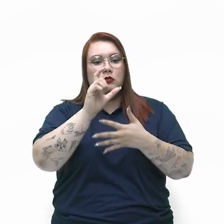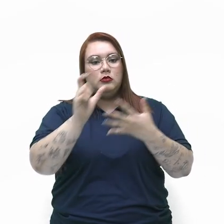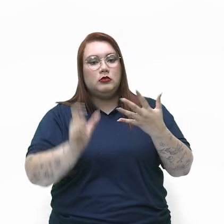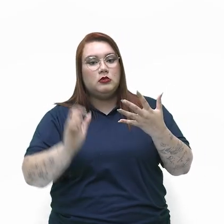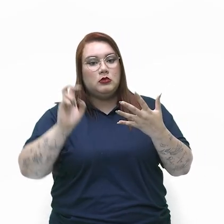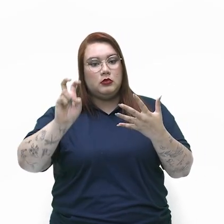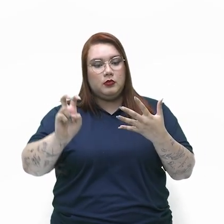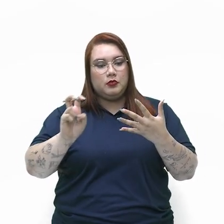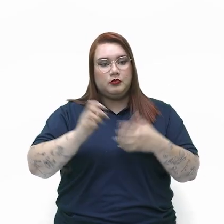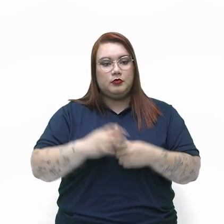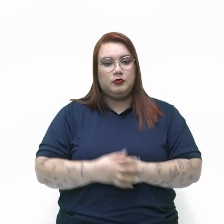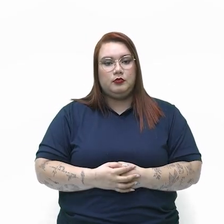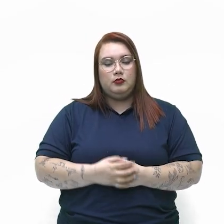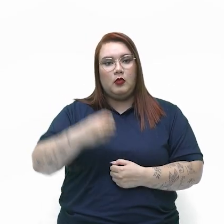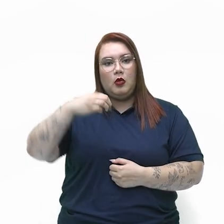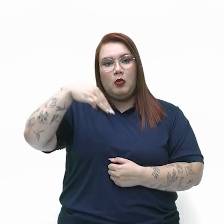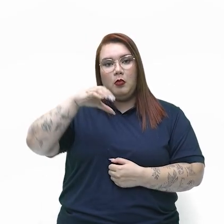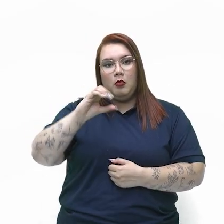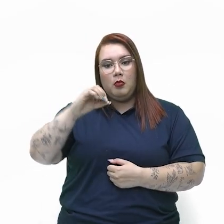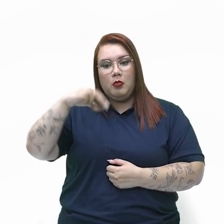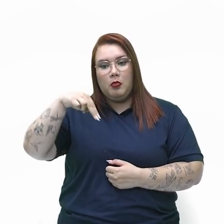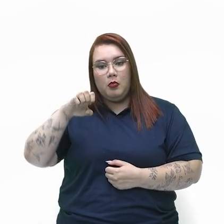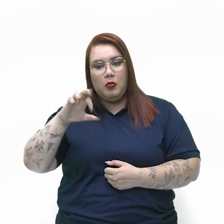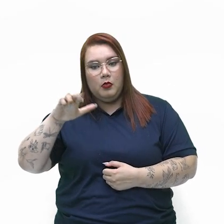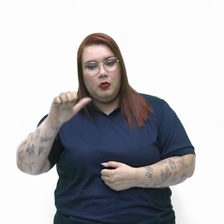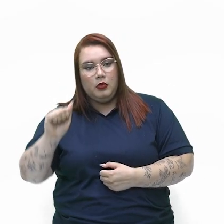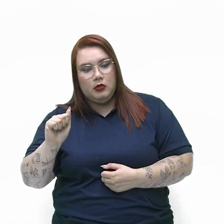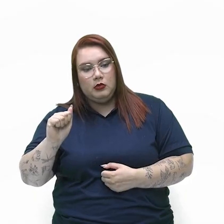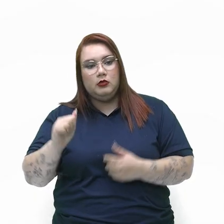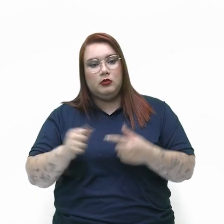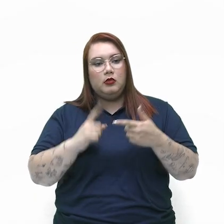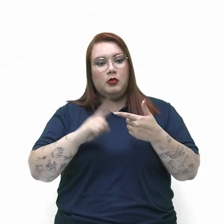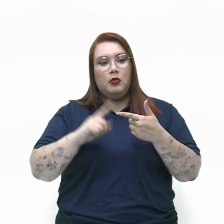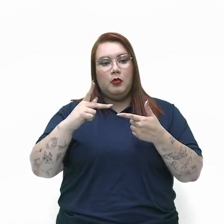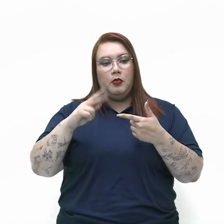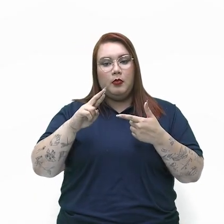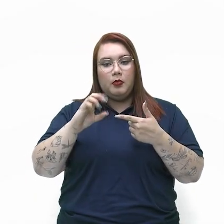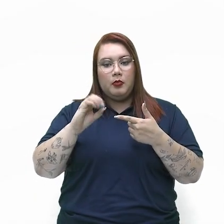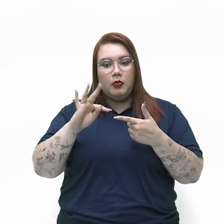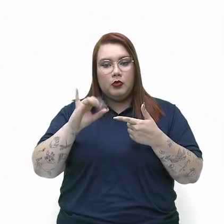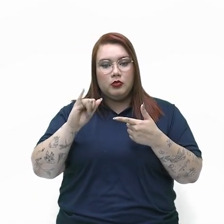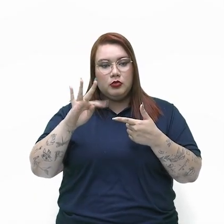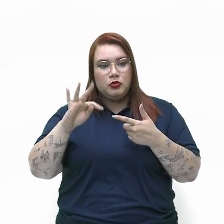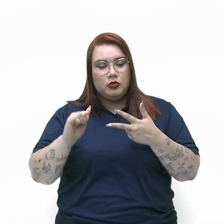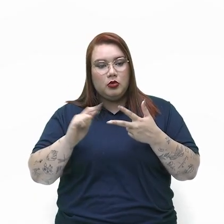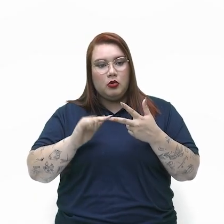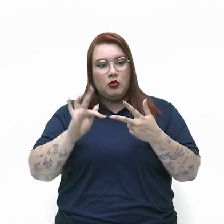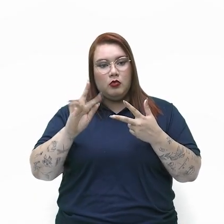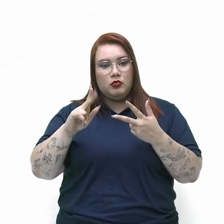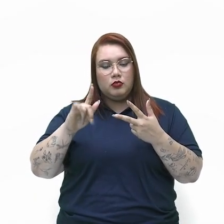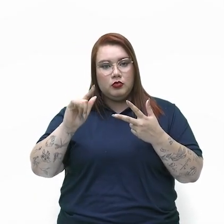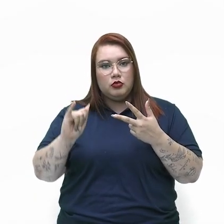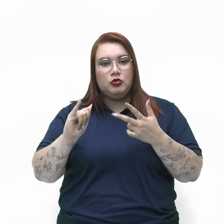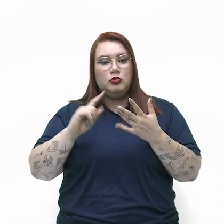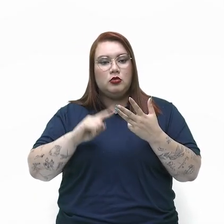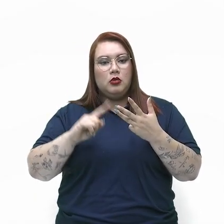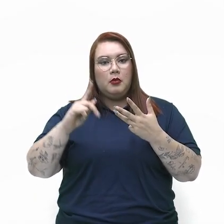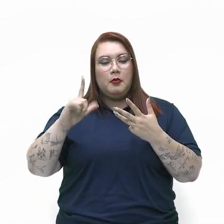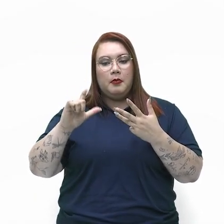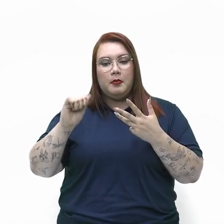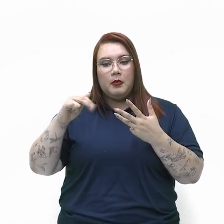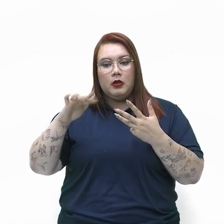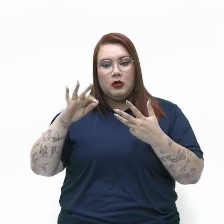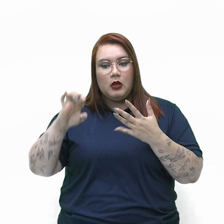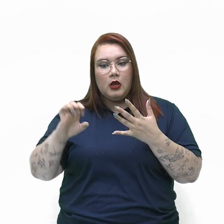só. É o reino Monera, o protista, o fungo, plantae e animalia, né? Então, a